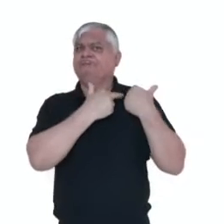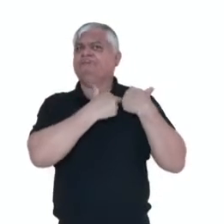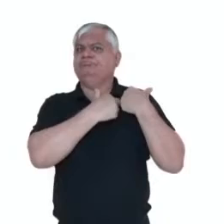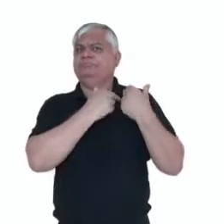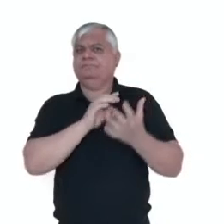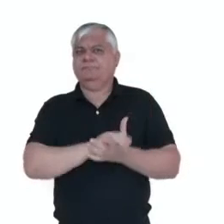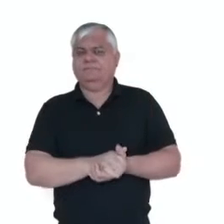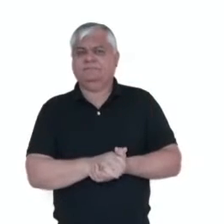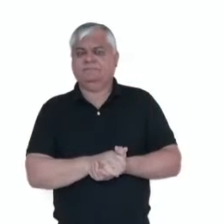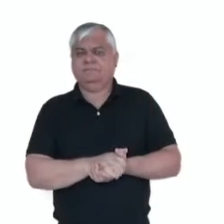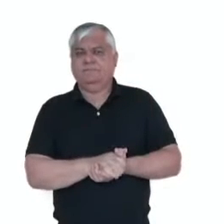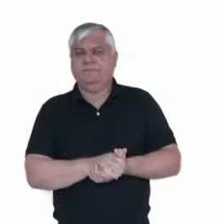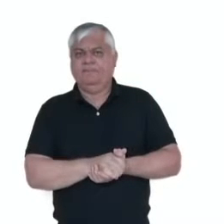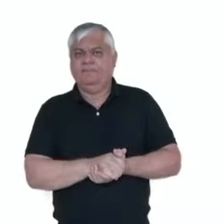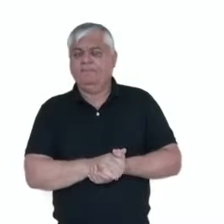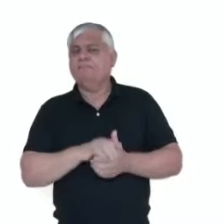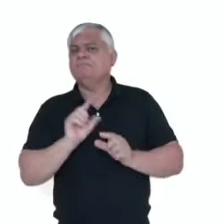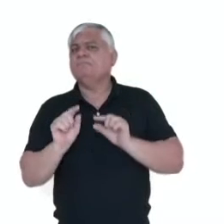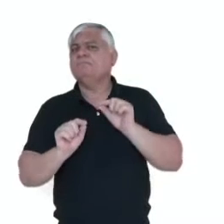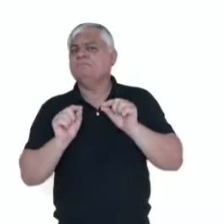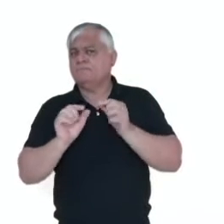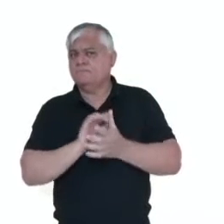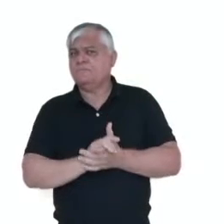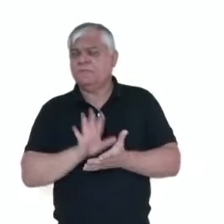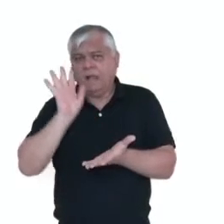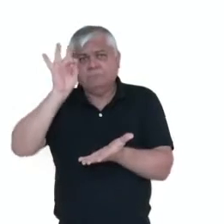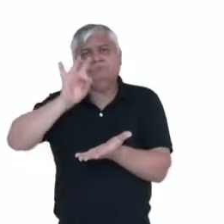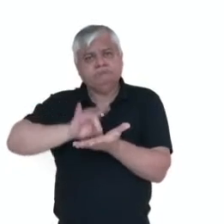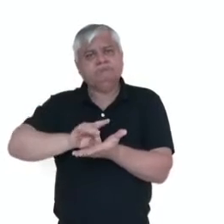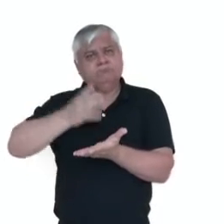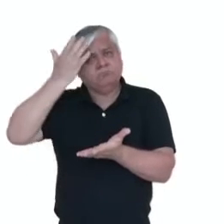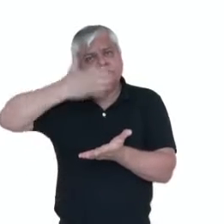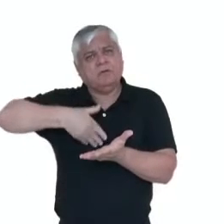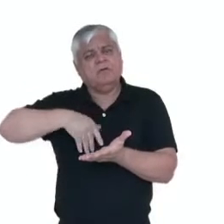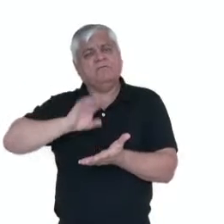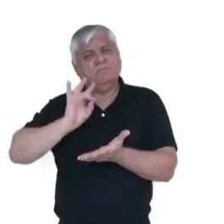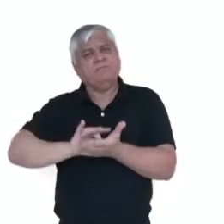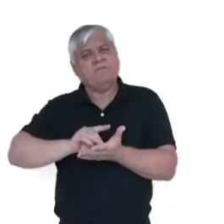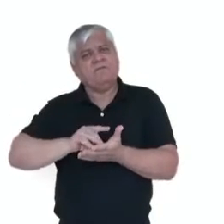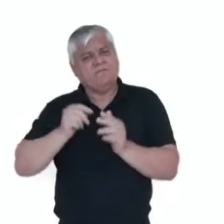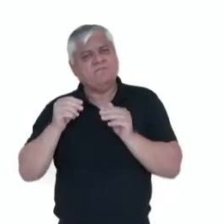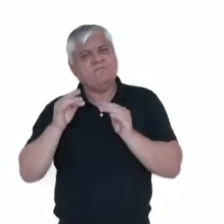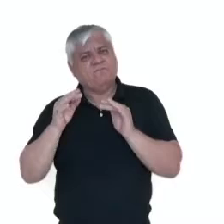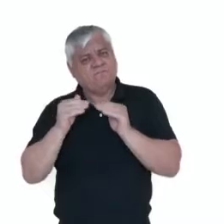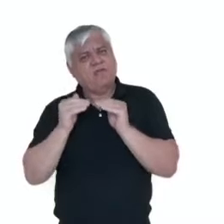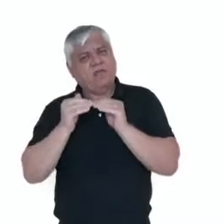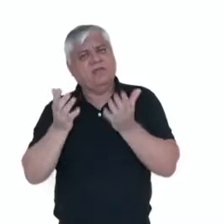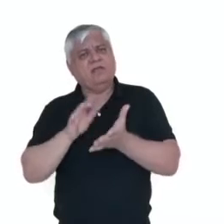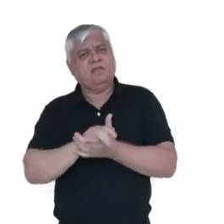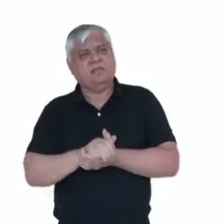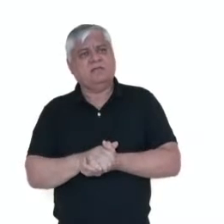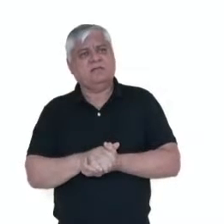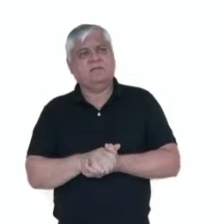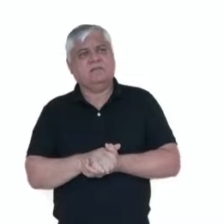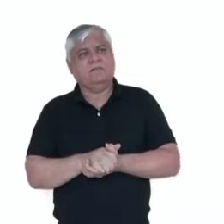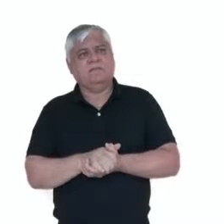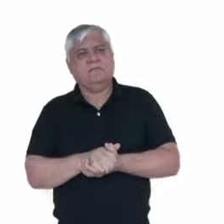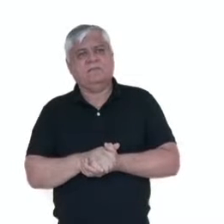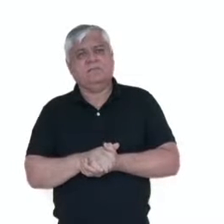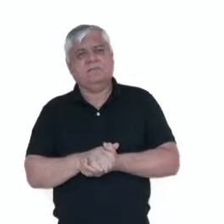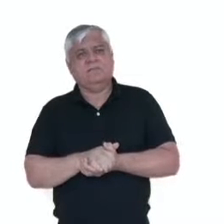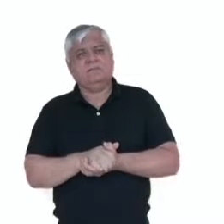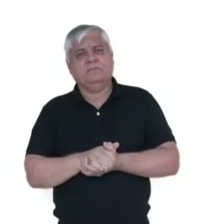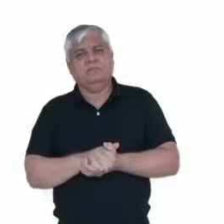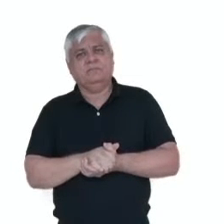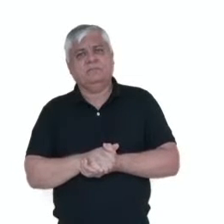Isso serve o quê? Para legitimar o que ele diz a seguir, ó. Em face desta